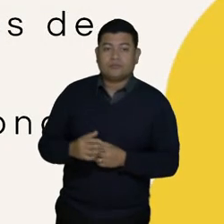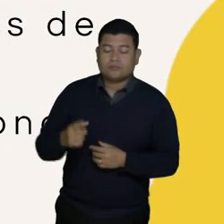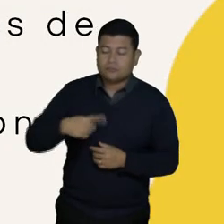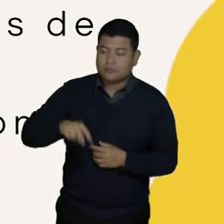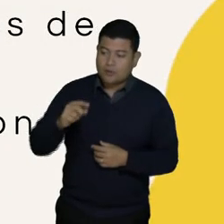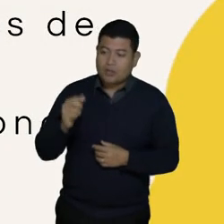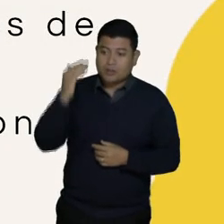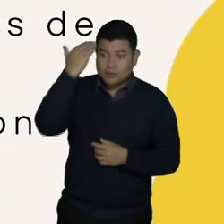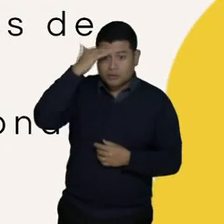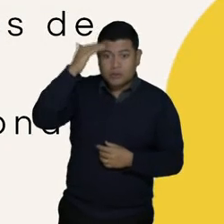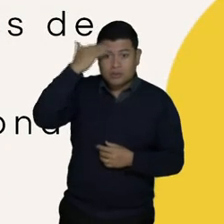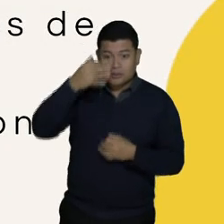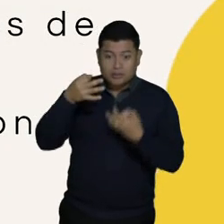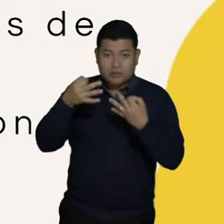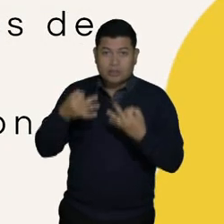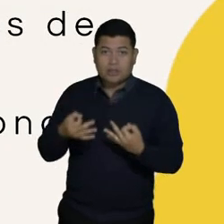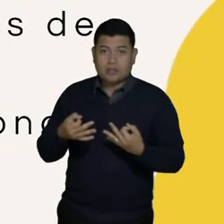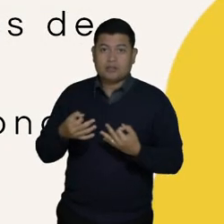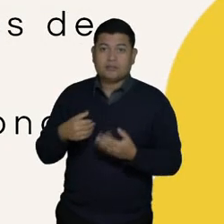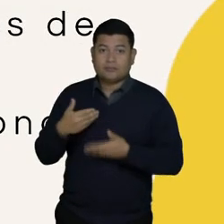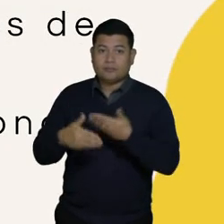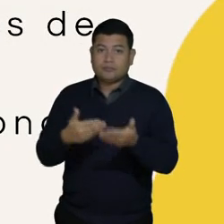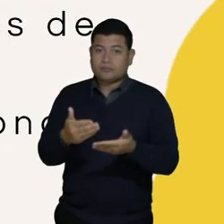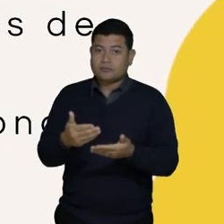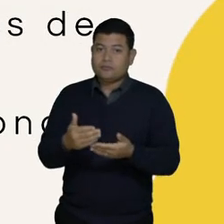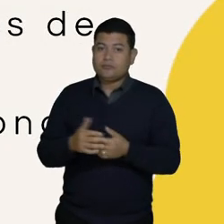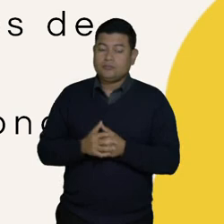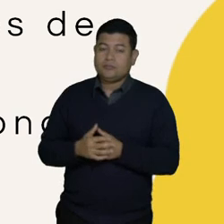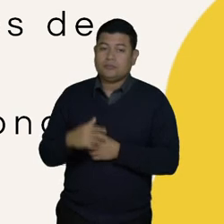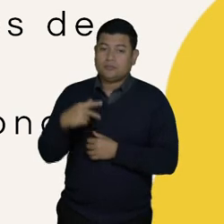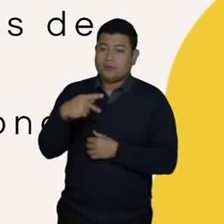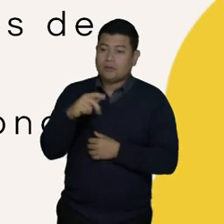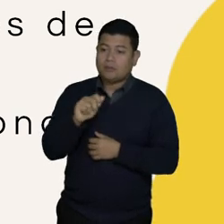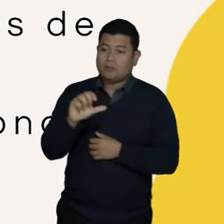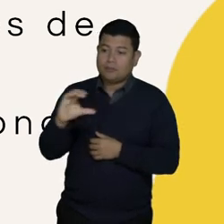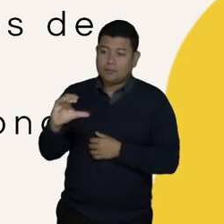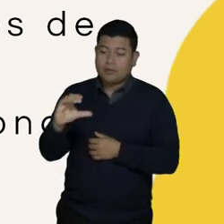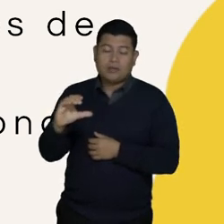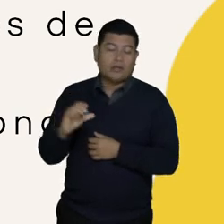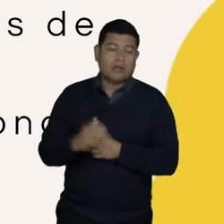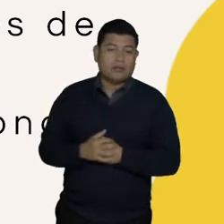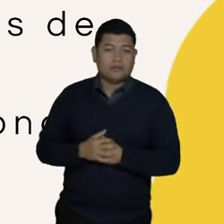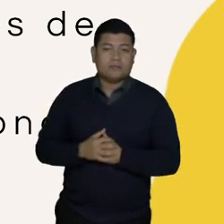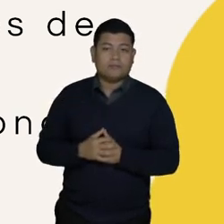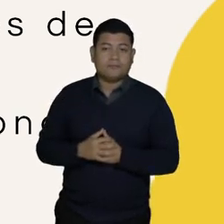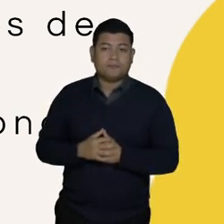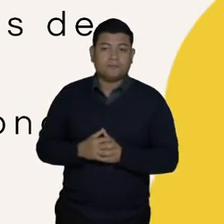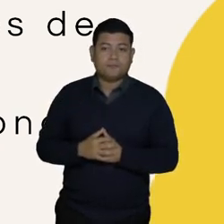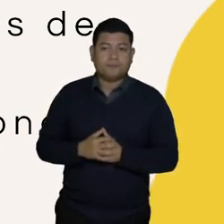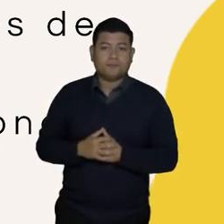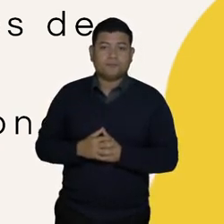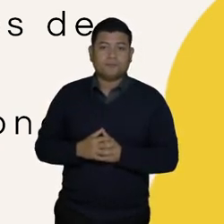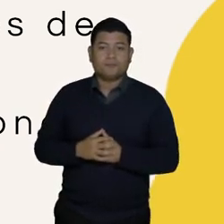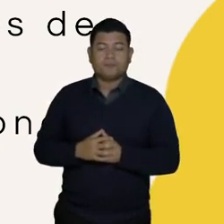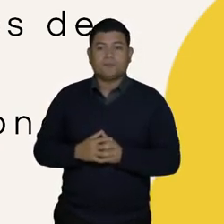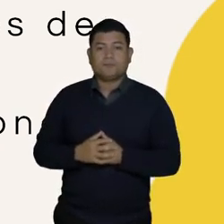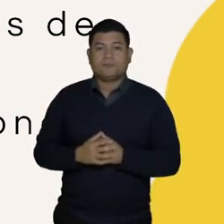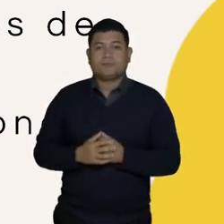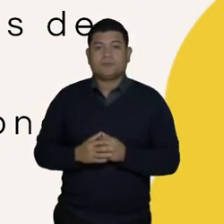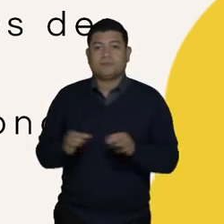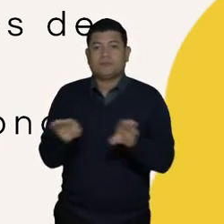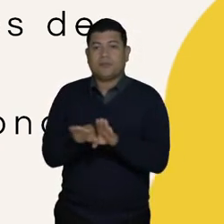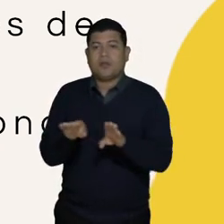ã falarem na triagem do pack certo ah o teste de linguagem